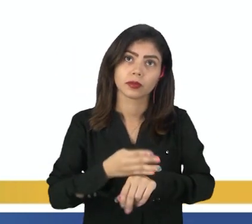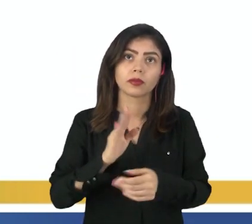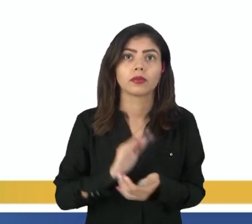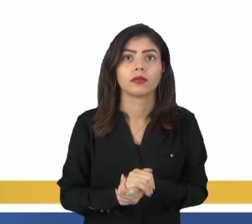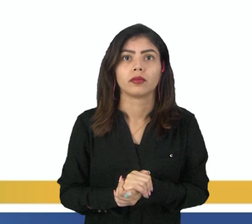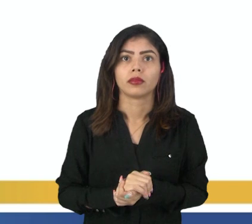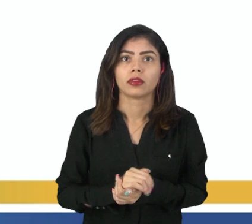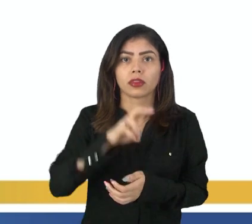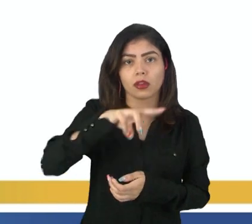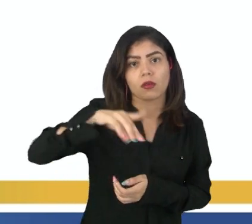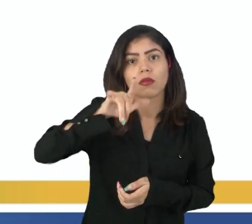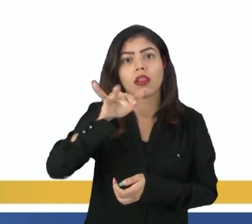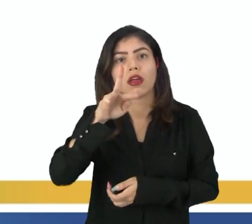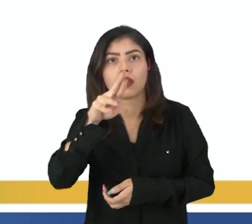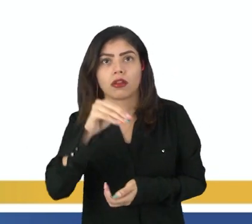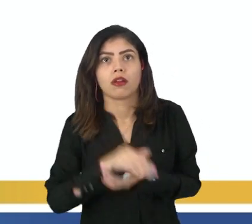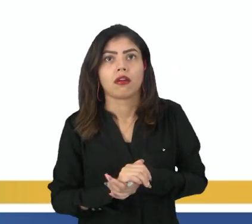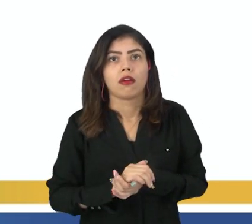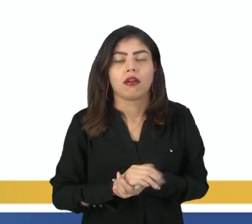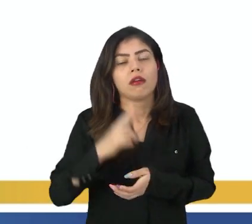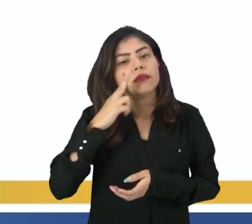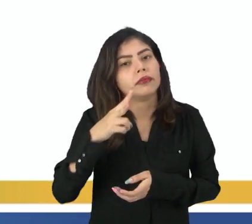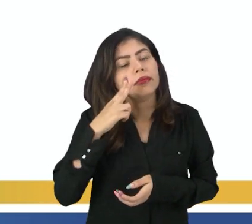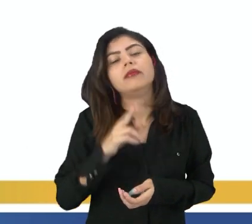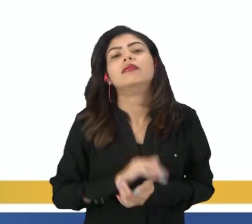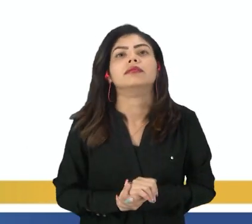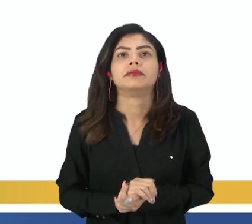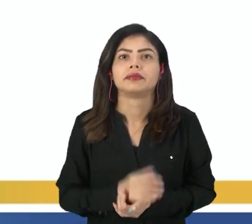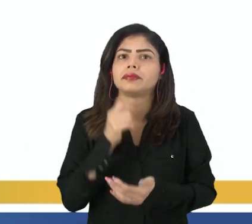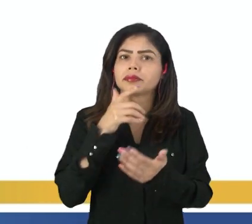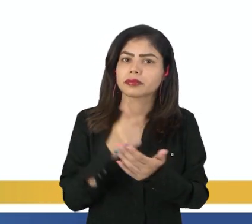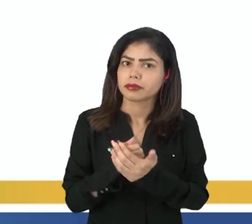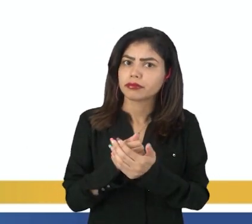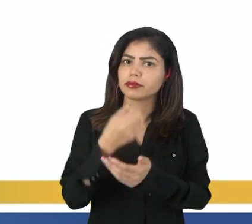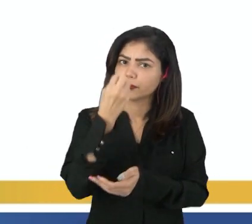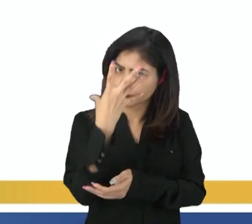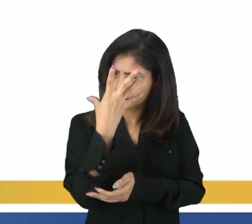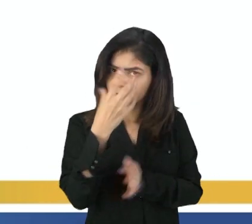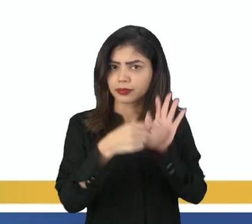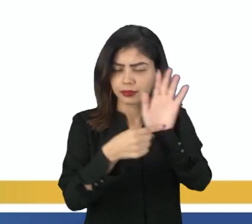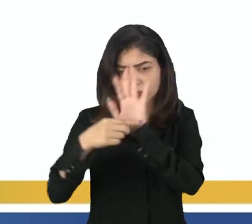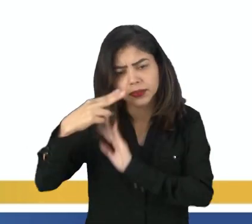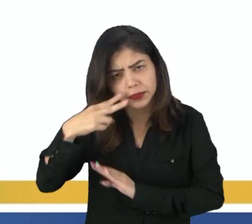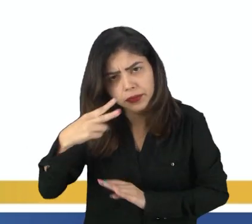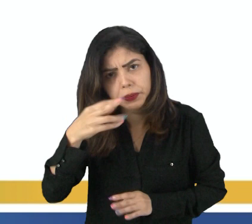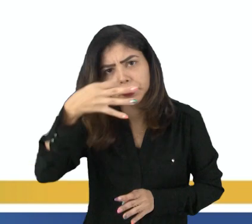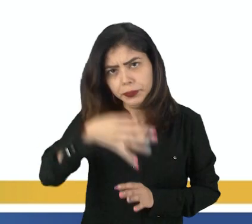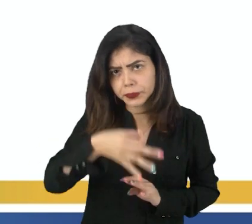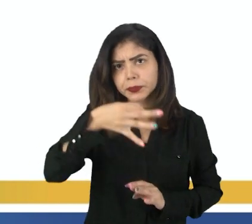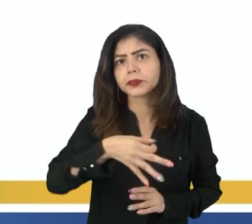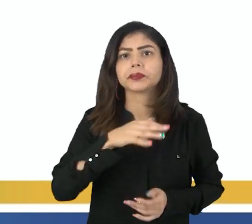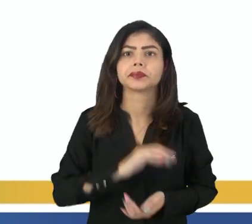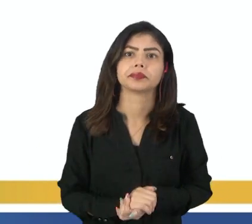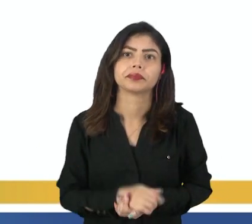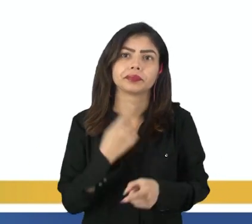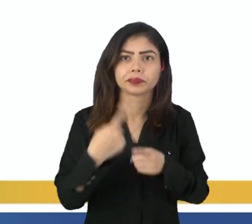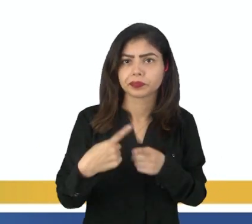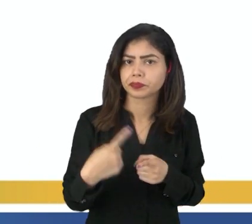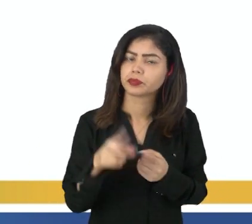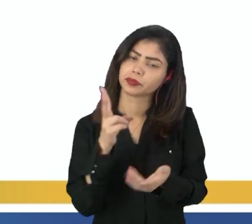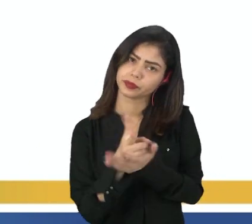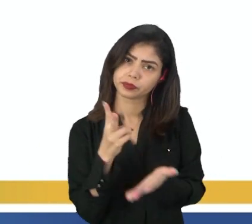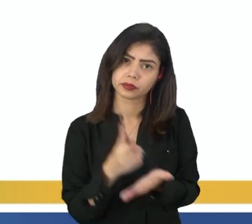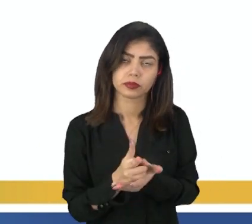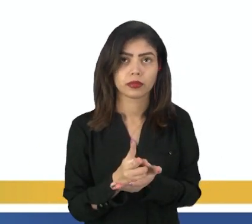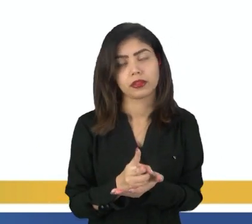os negros, os mulatos. Depois você dá uma congelada nessa tela aí e veja direitinho isso aí, porque há